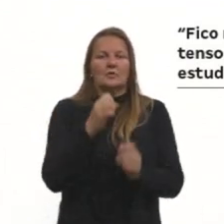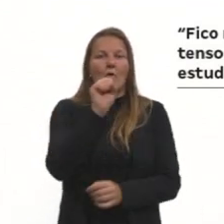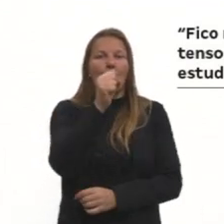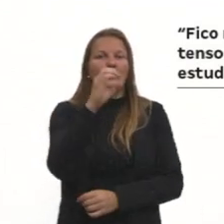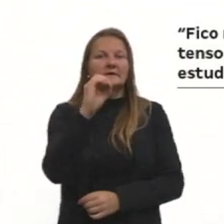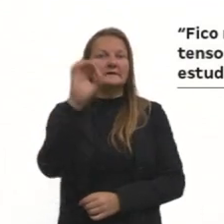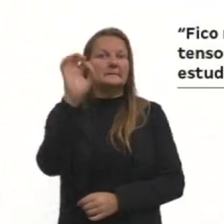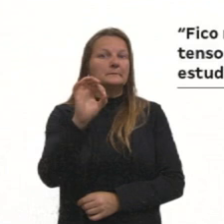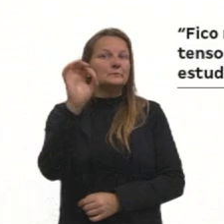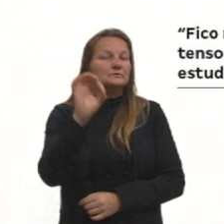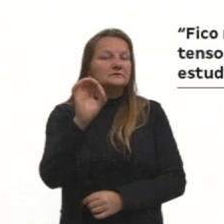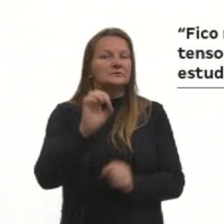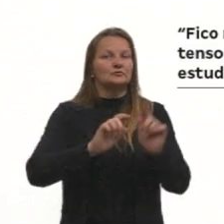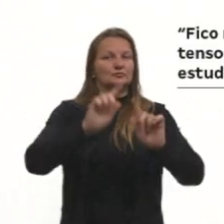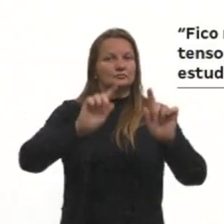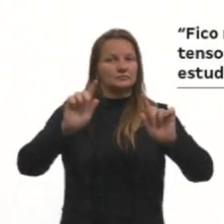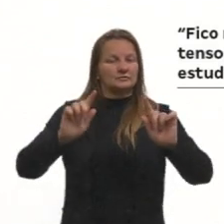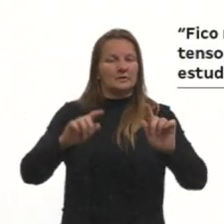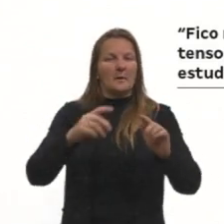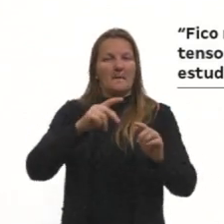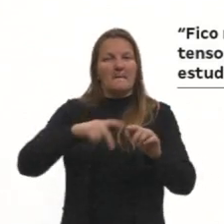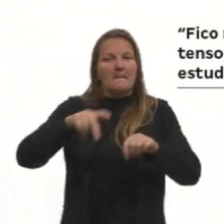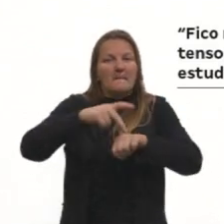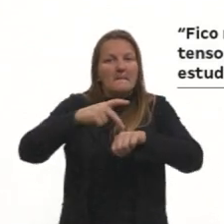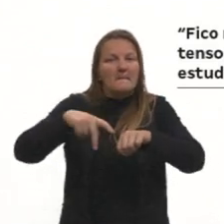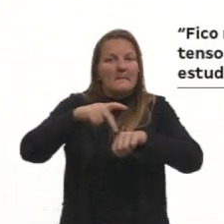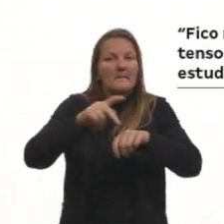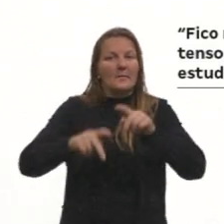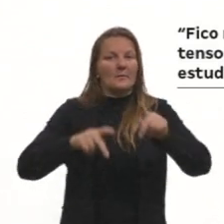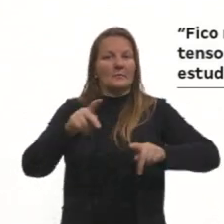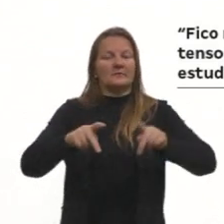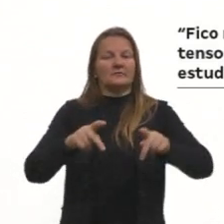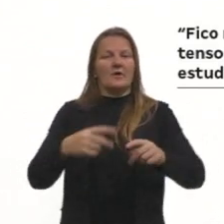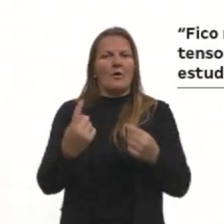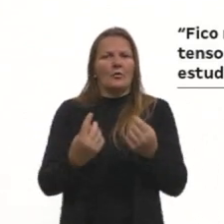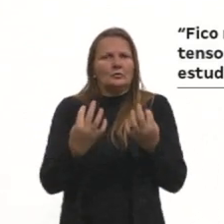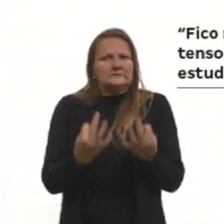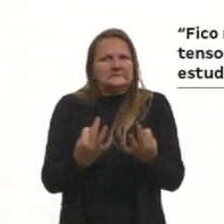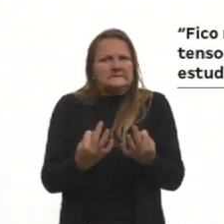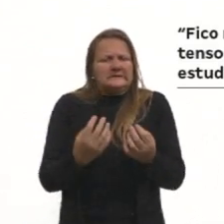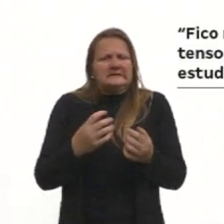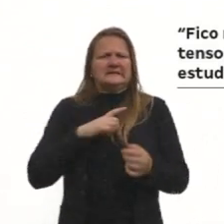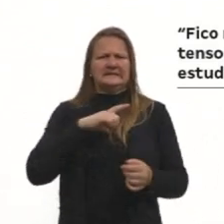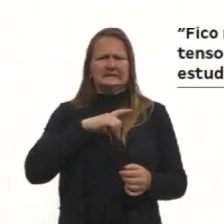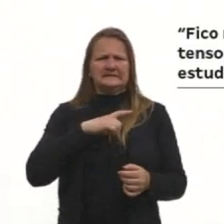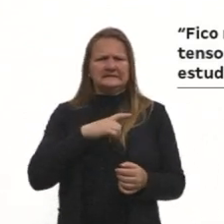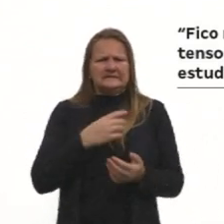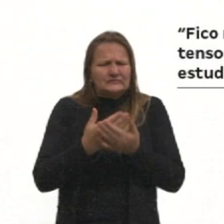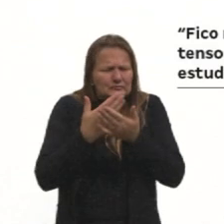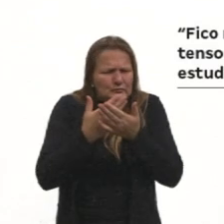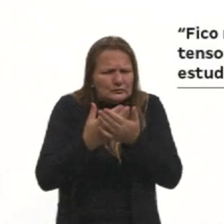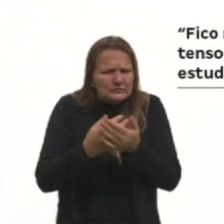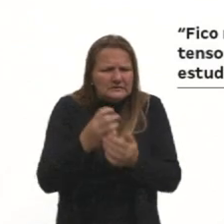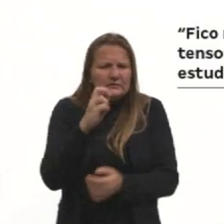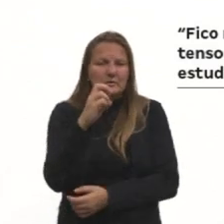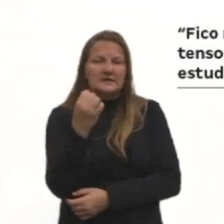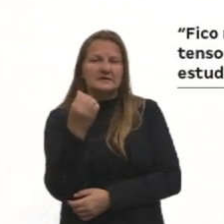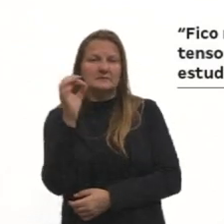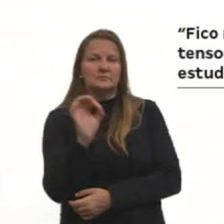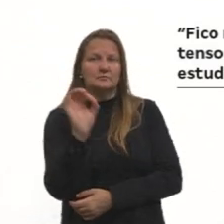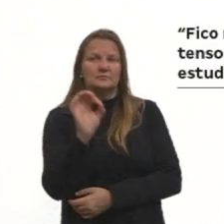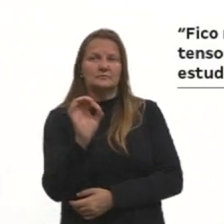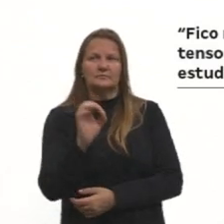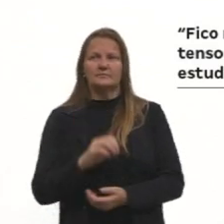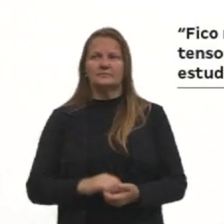80% mais de 80% da população né tem muitos ali que fico muito tenso quando estudo 56% e